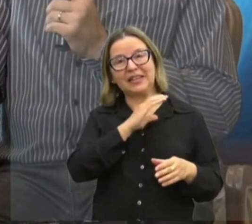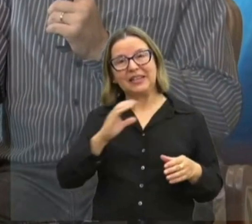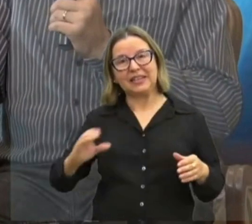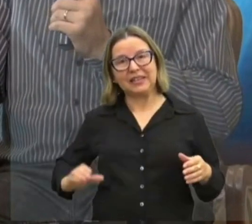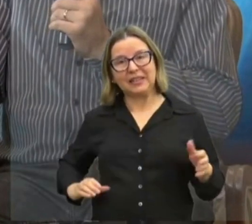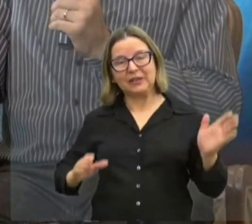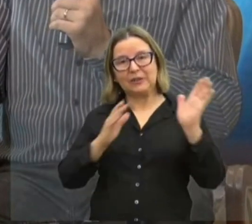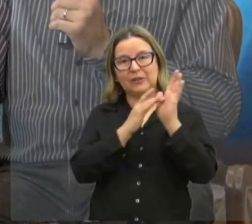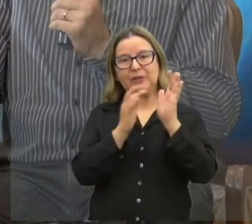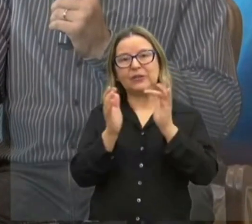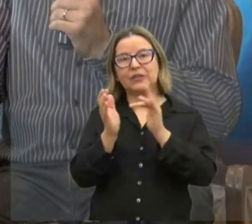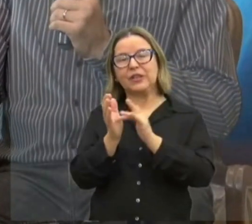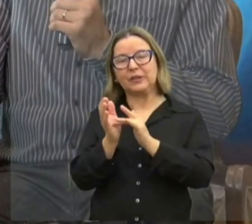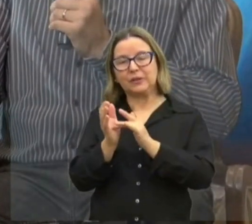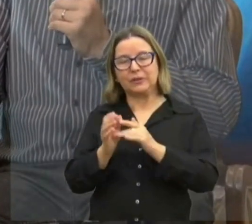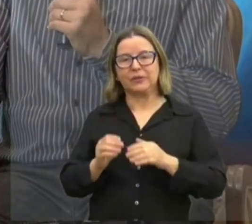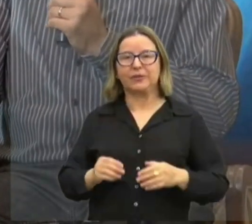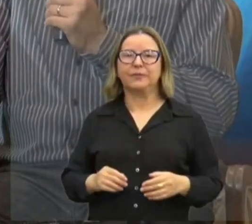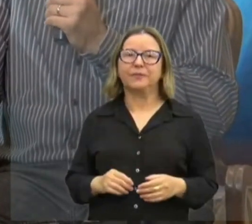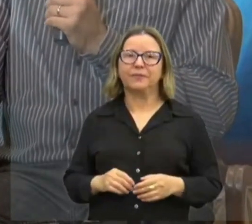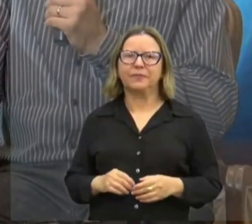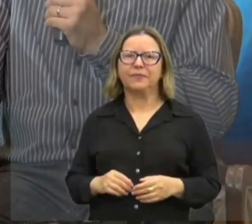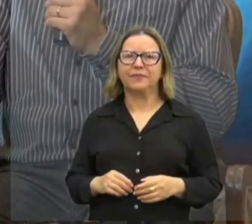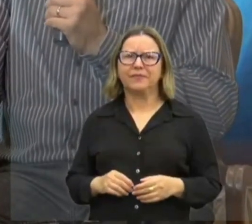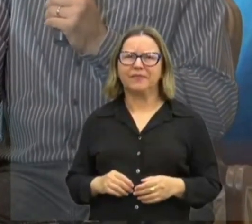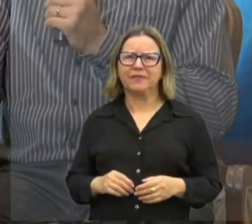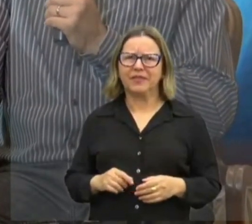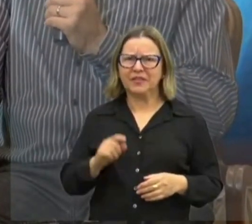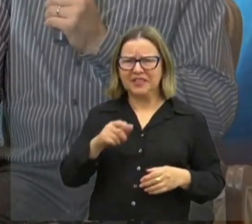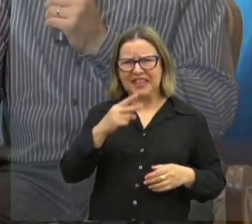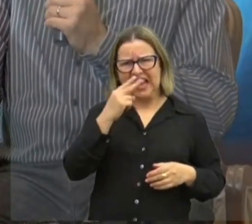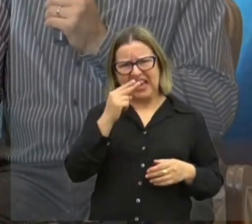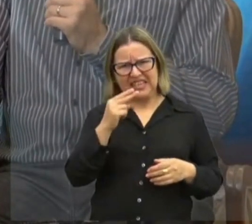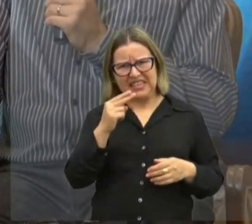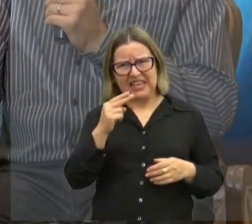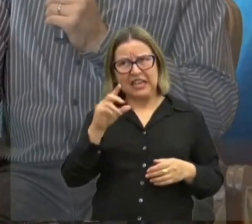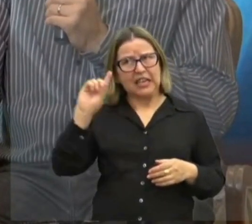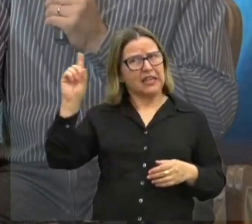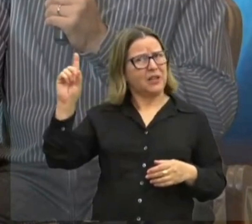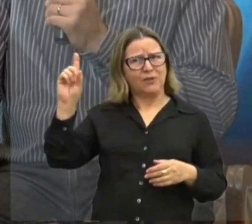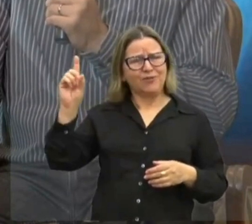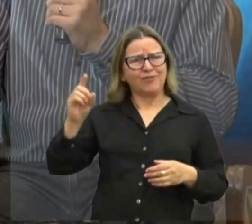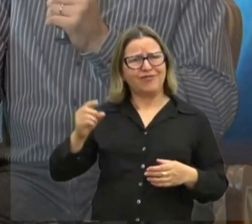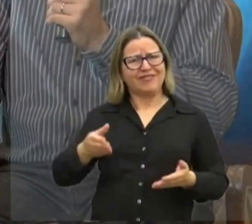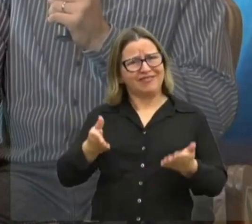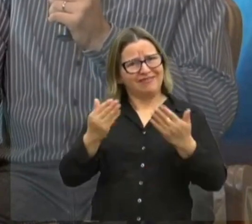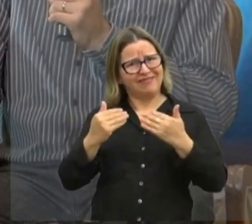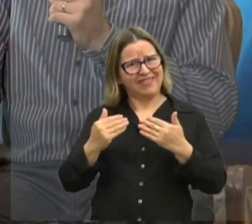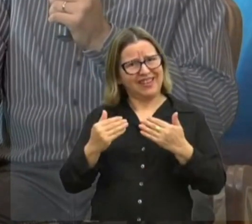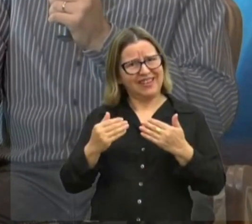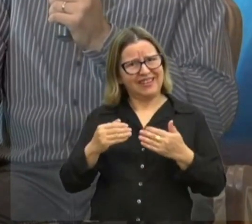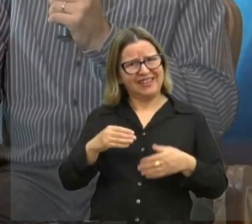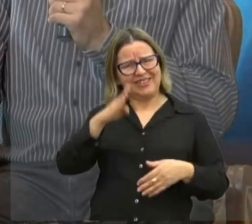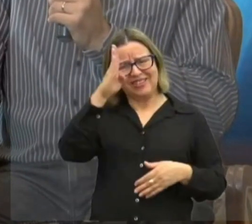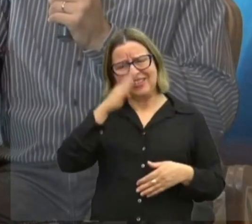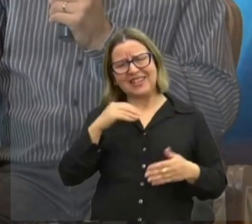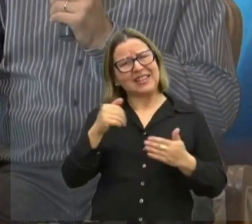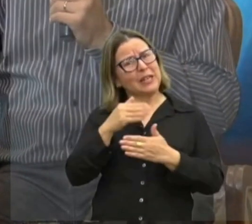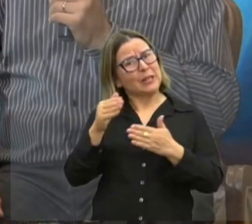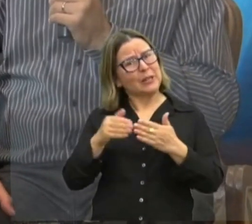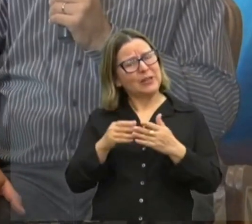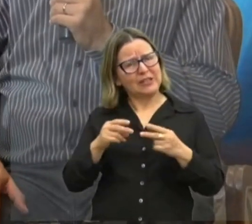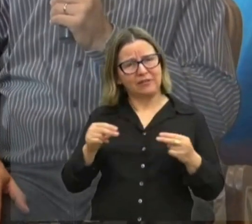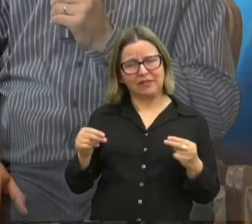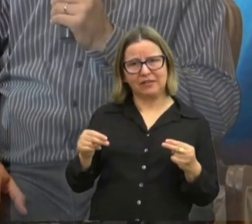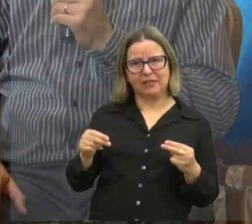coisas, né? Sim. Não nos dará Ele graciosamente todas as coisas? Talvez você pense assim, todas